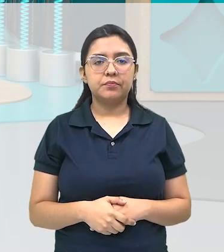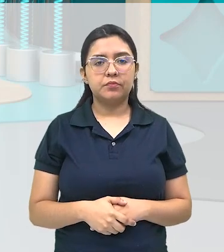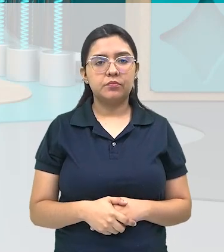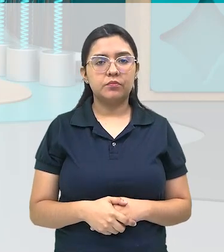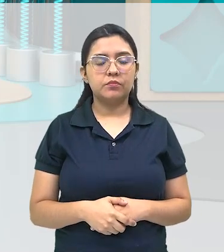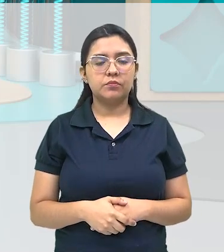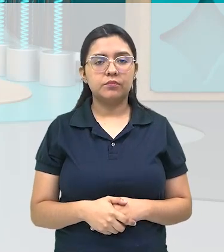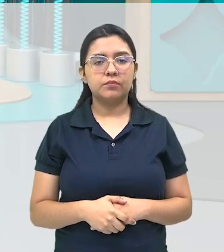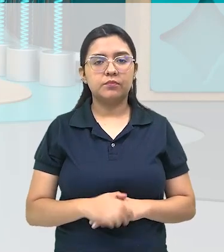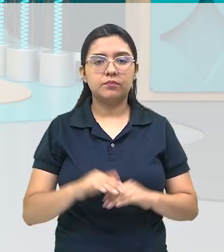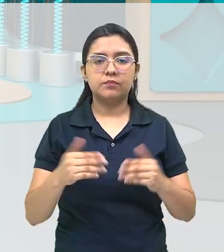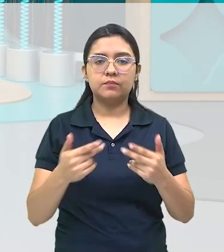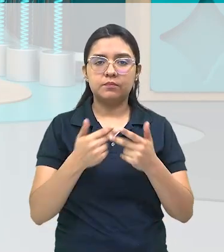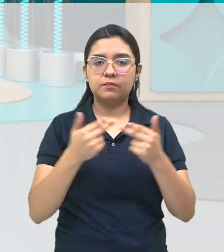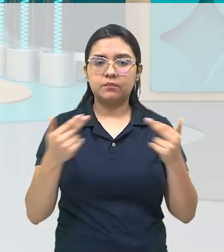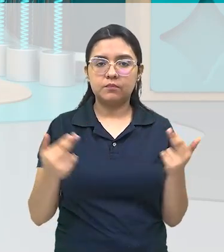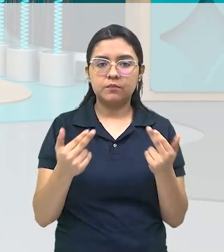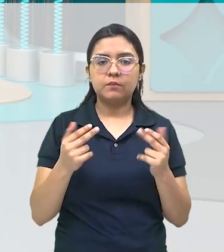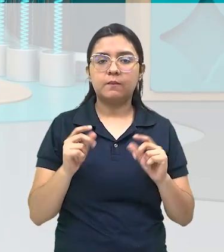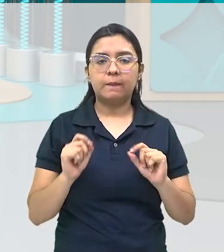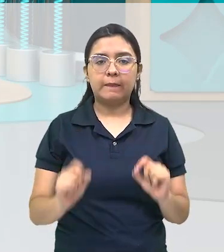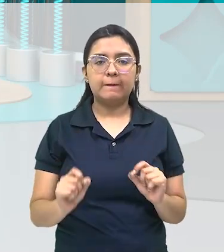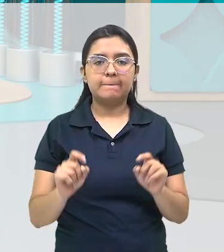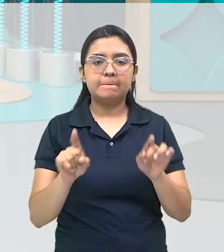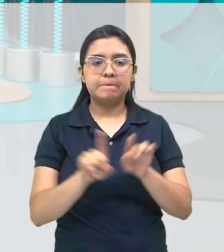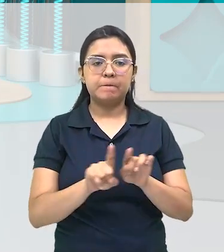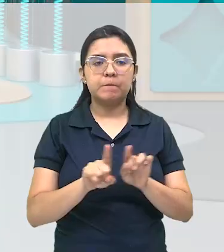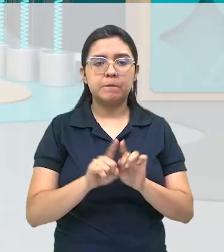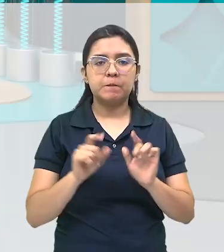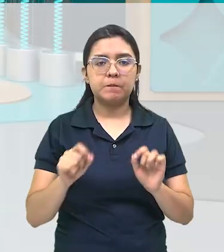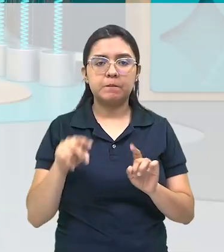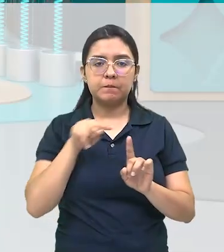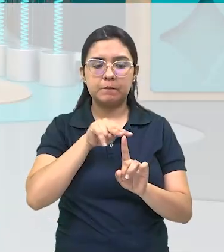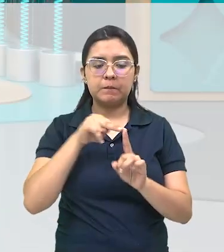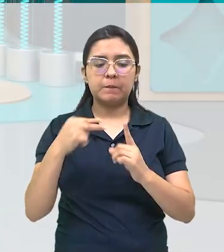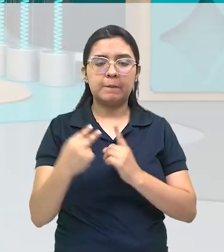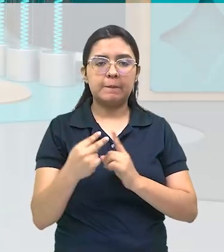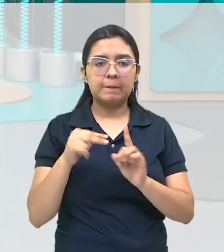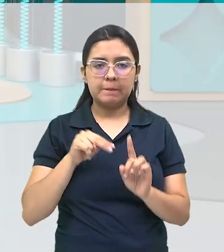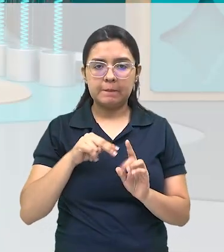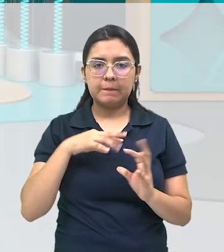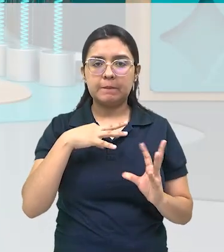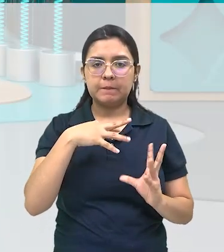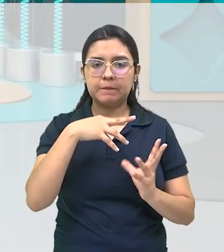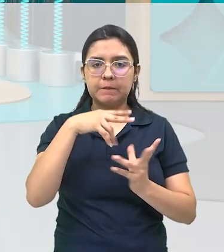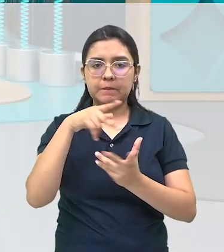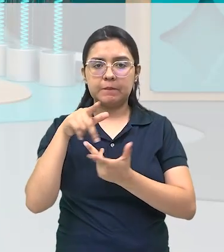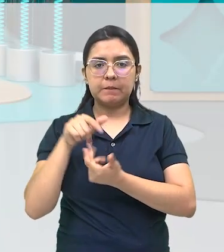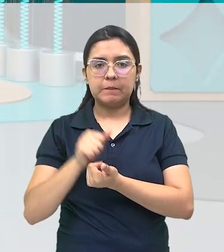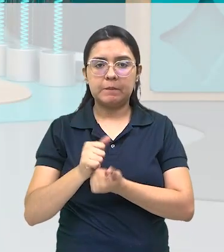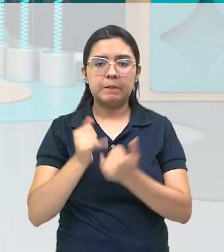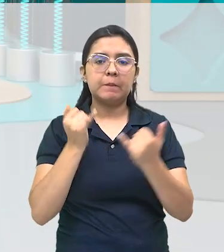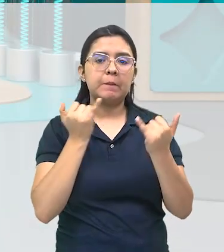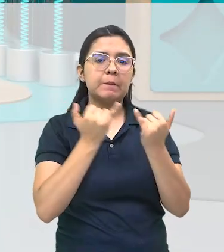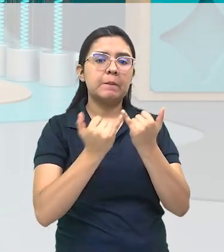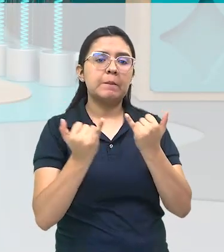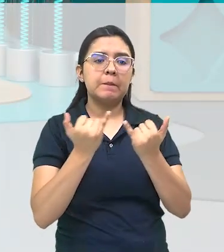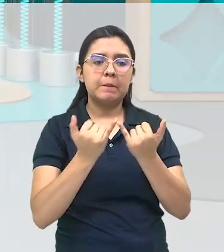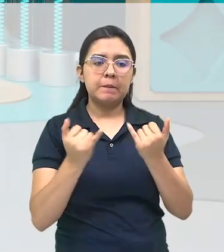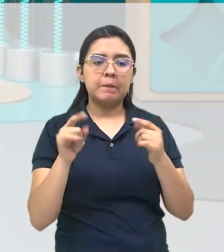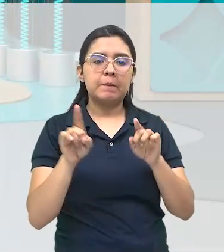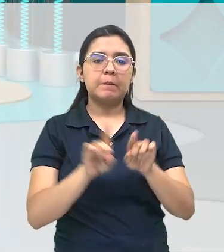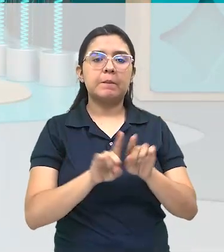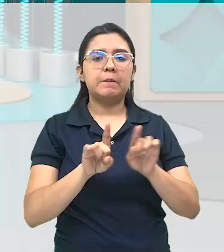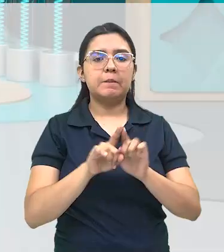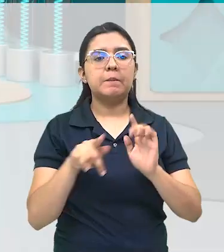noção das coisas, essa visão de mundo, ela se assemelha muito com a visão de